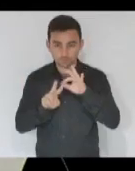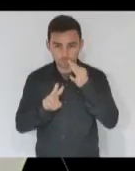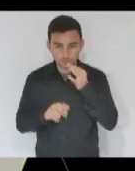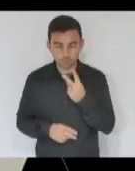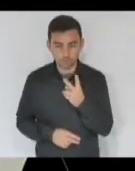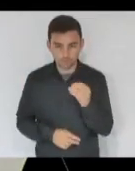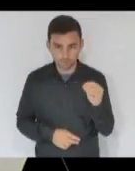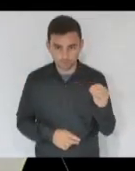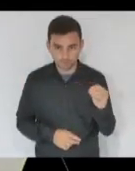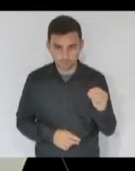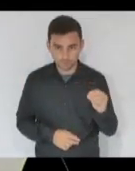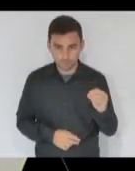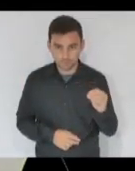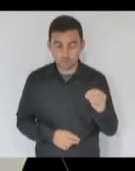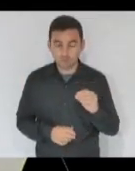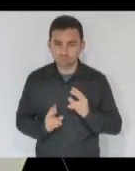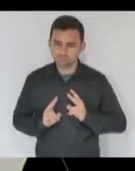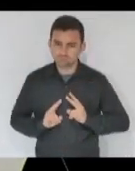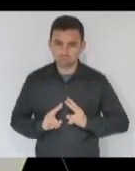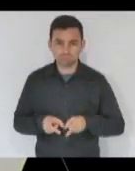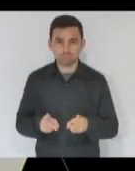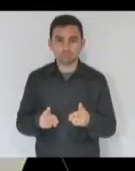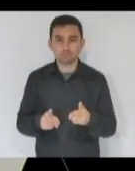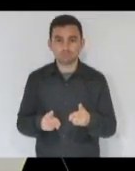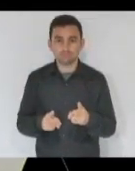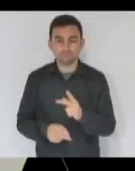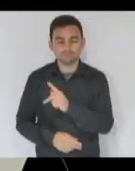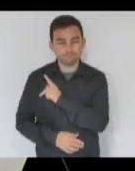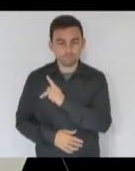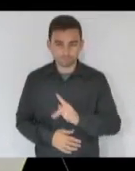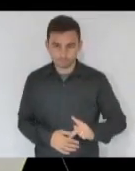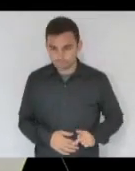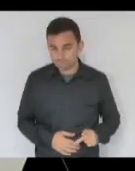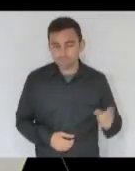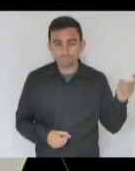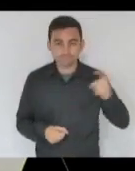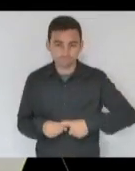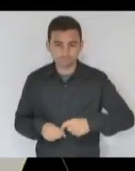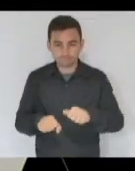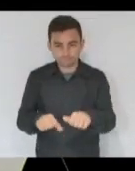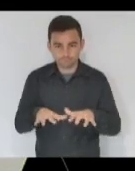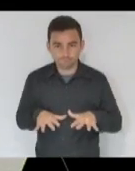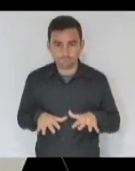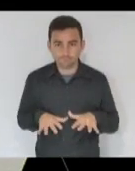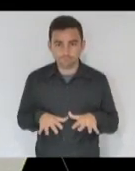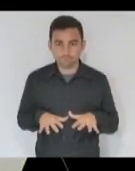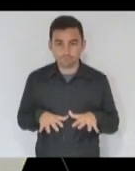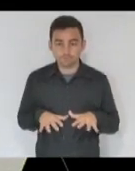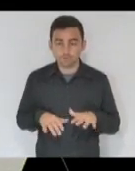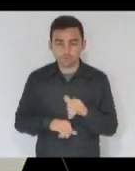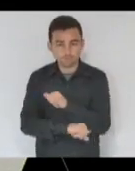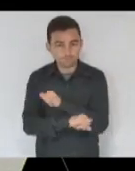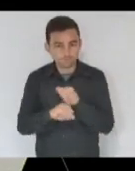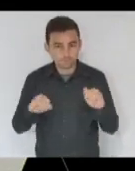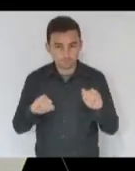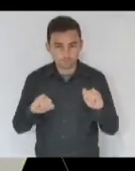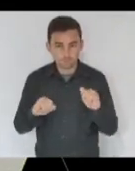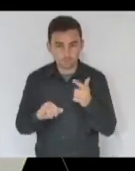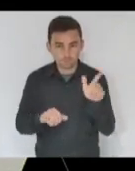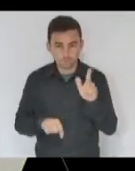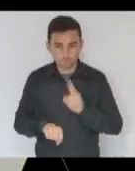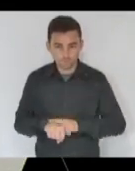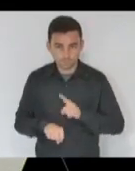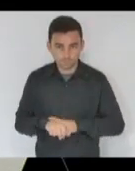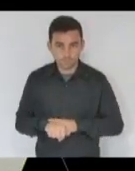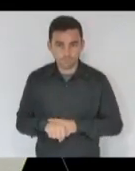2020. Ato contínuo, o senhor presidente reabriu a sessão e anunciou o próximo